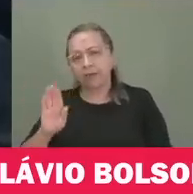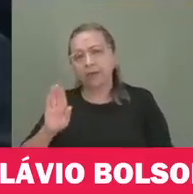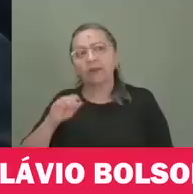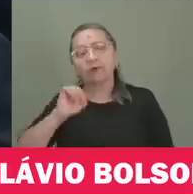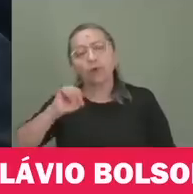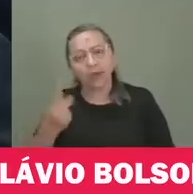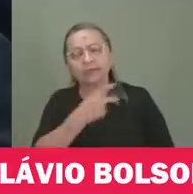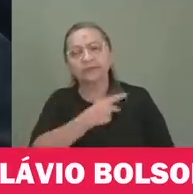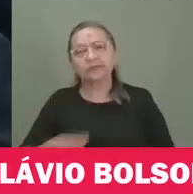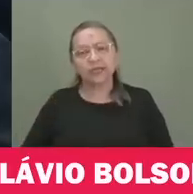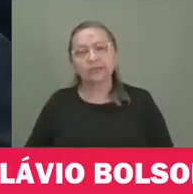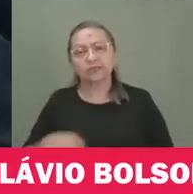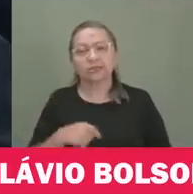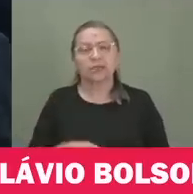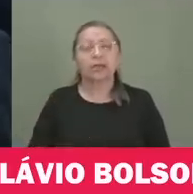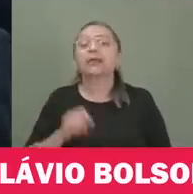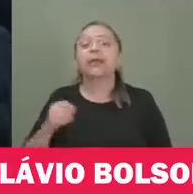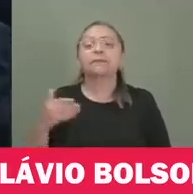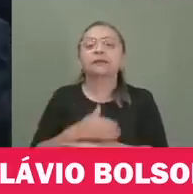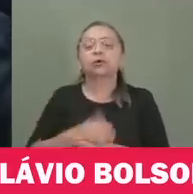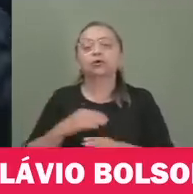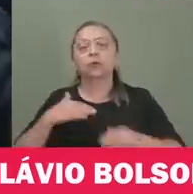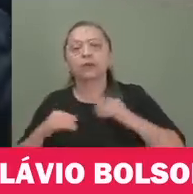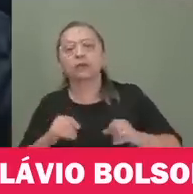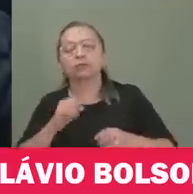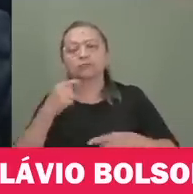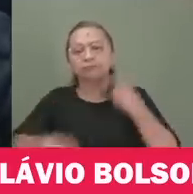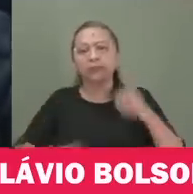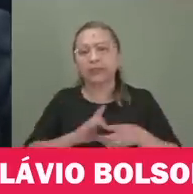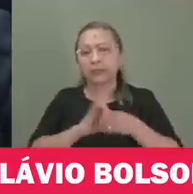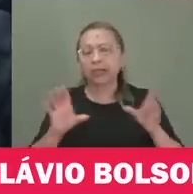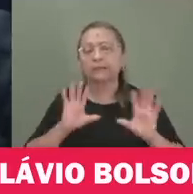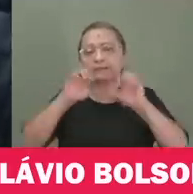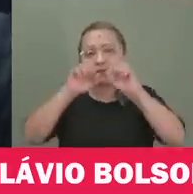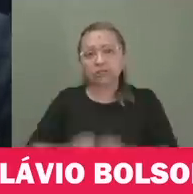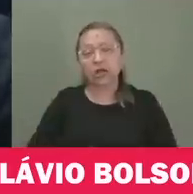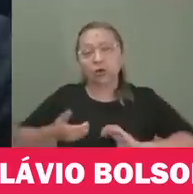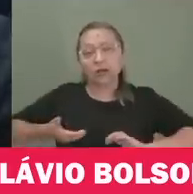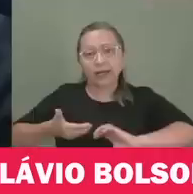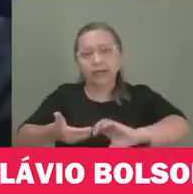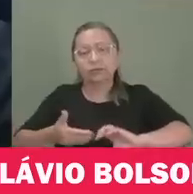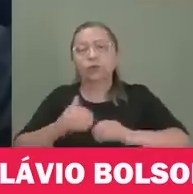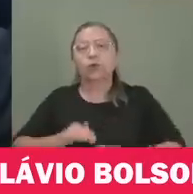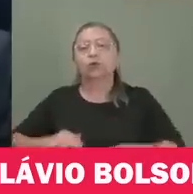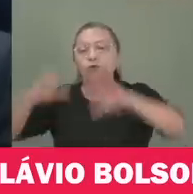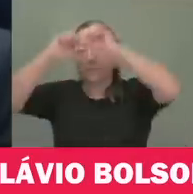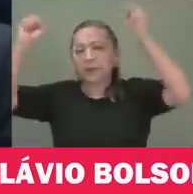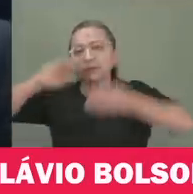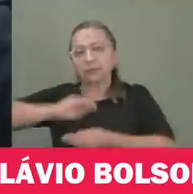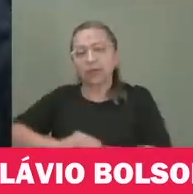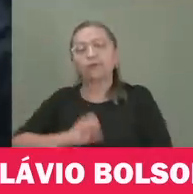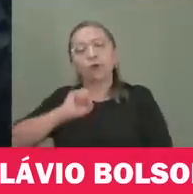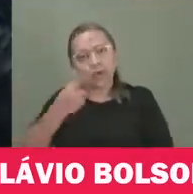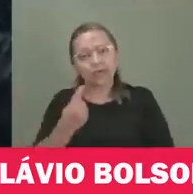o ex-presidente da República. Quem participou de movimentos antidemocráticos para fechar o Congresso Nacional, o Supremo Tribunal Federal, foi